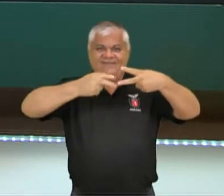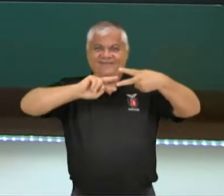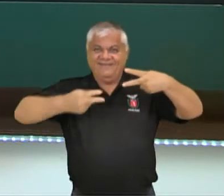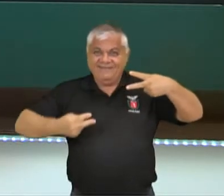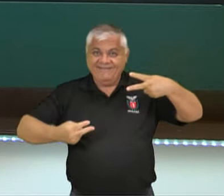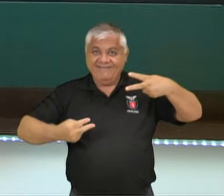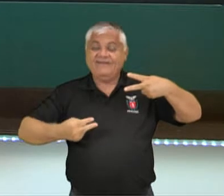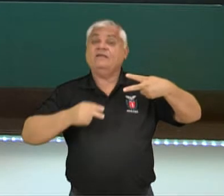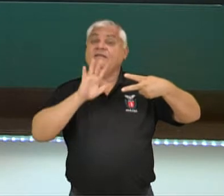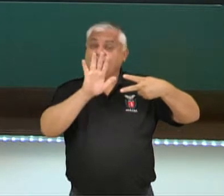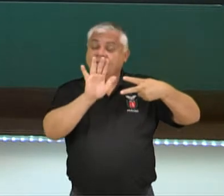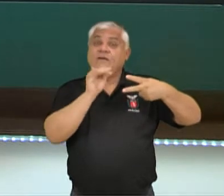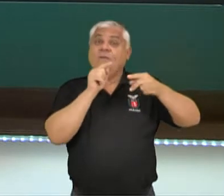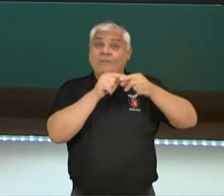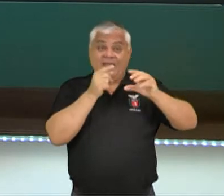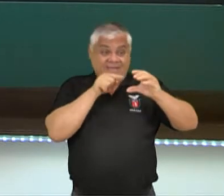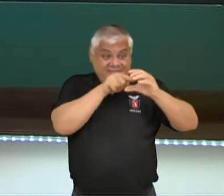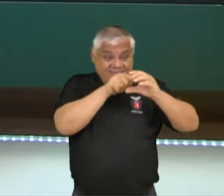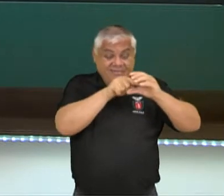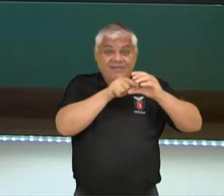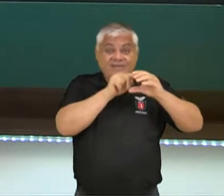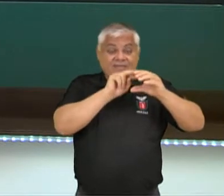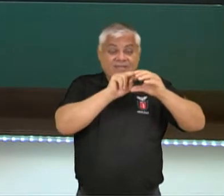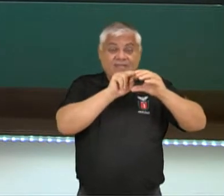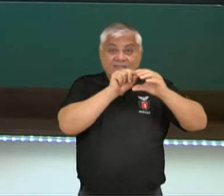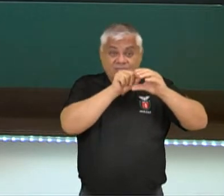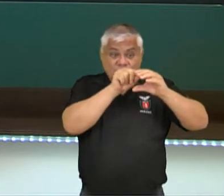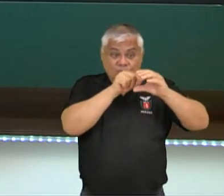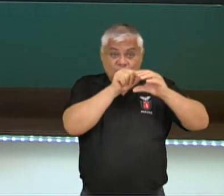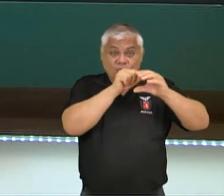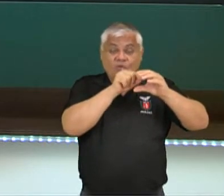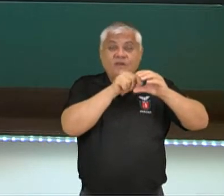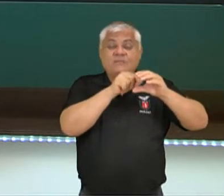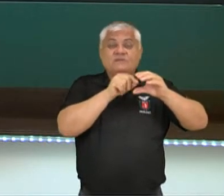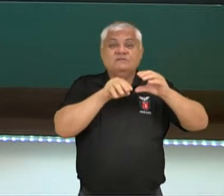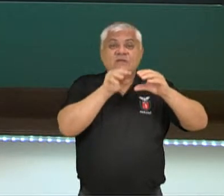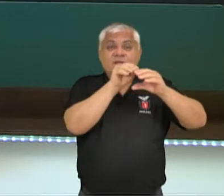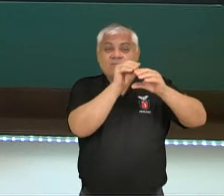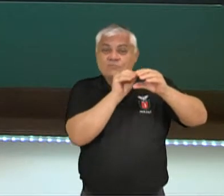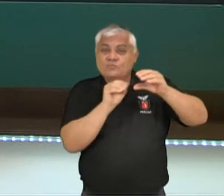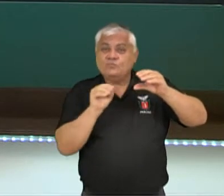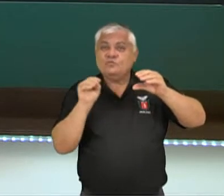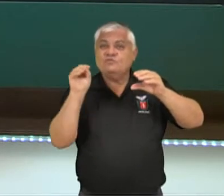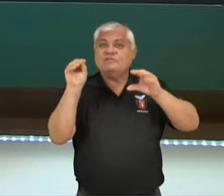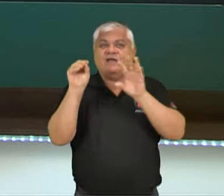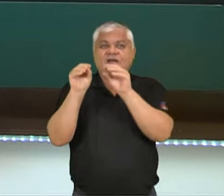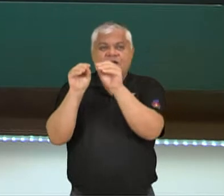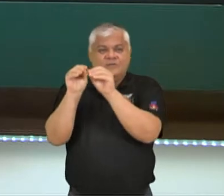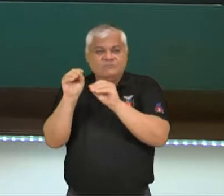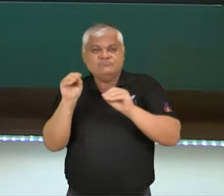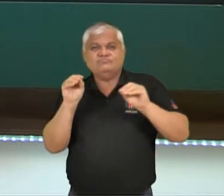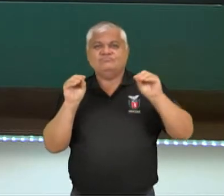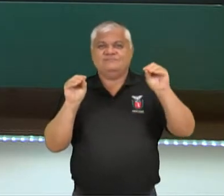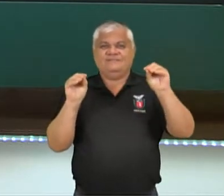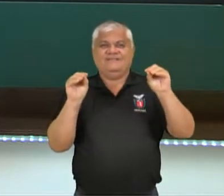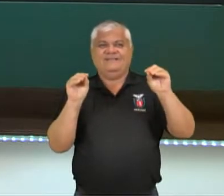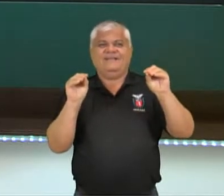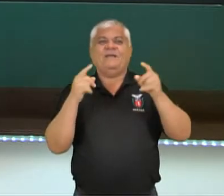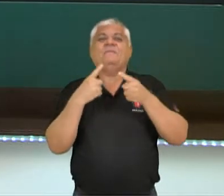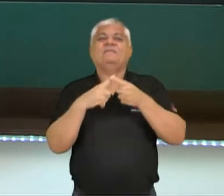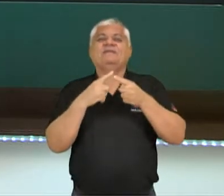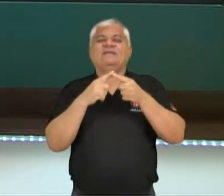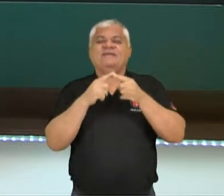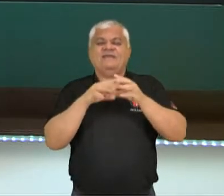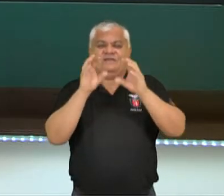que esse material genético replicado, ele precisa agora, então, migrar um para cada lado da célula para que a célula